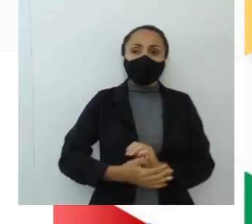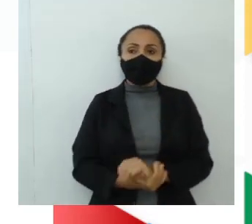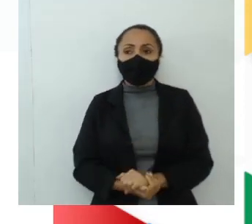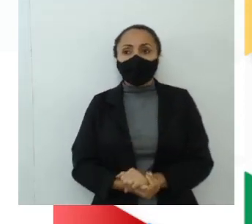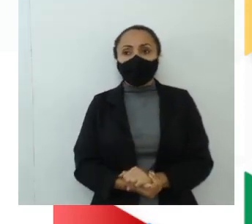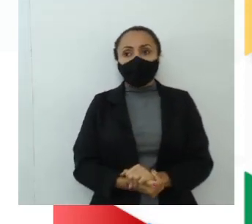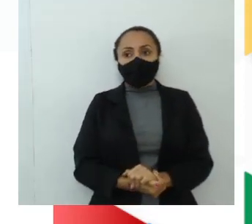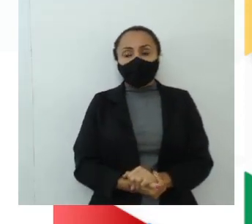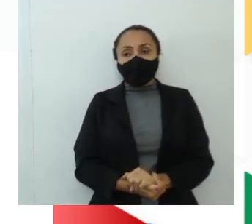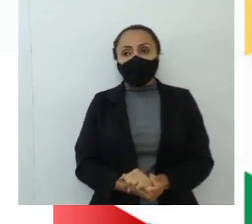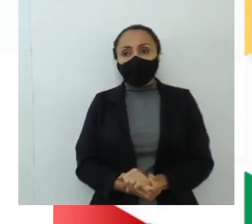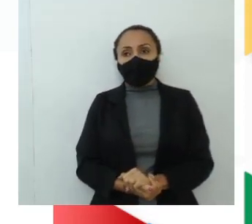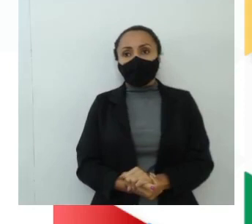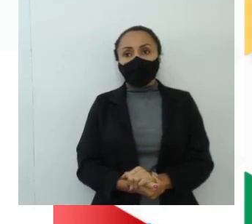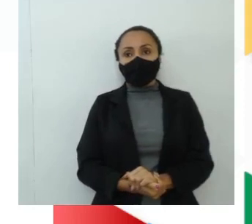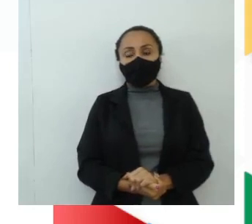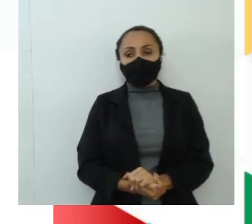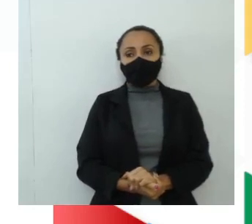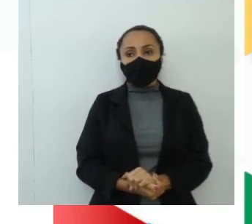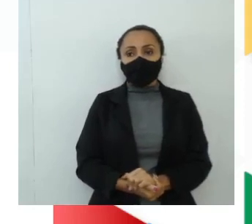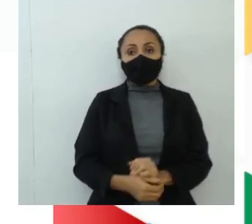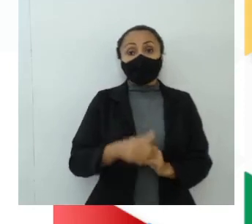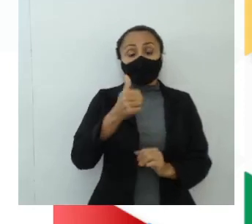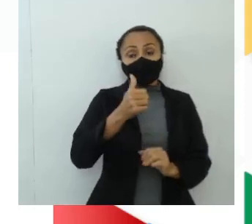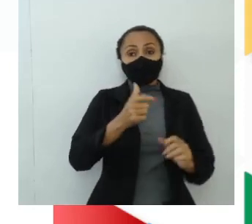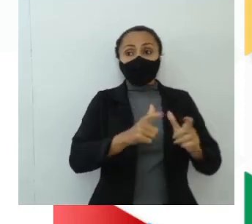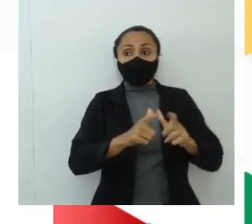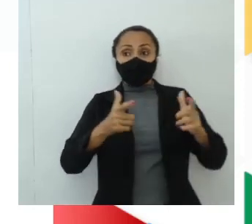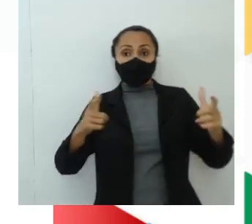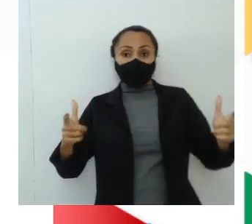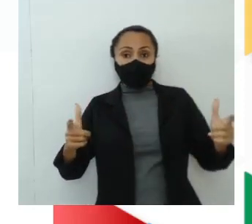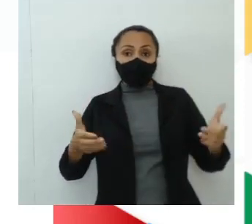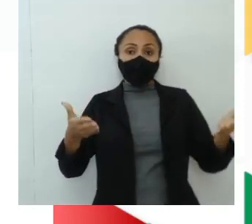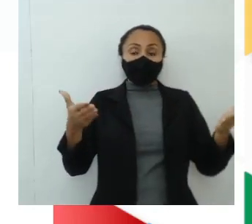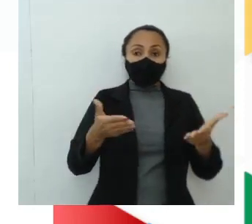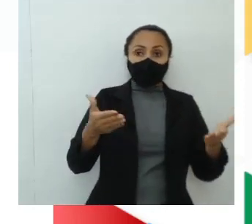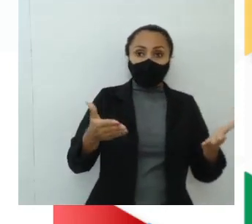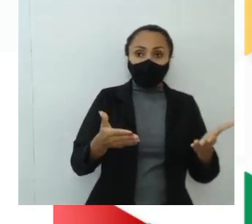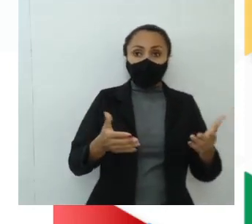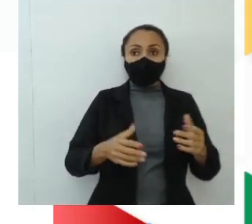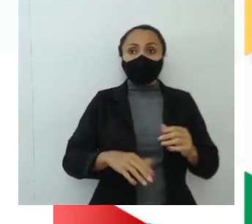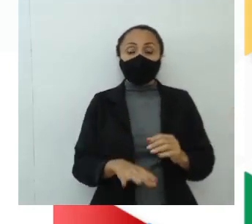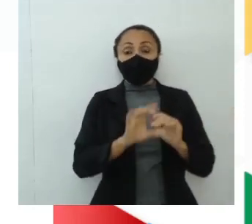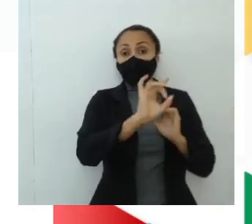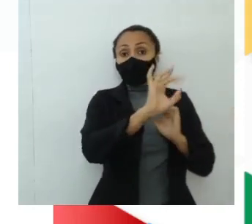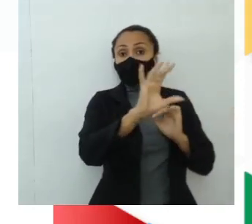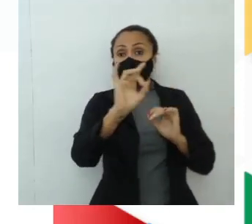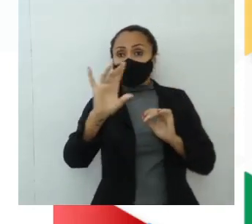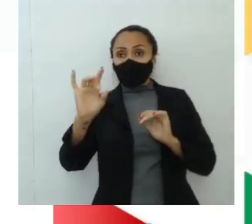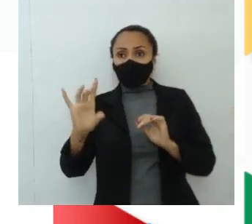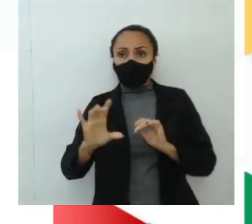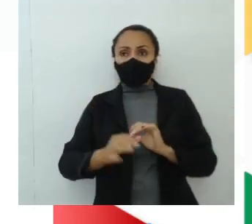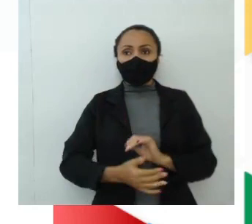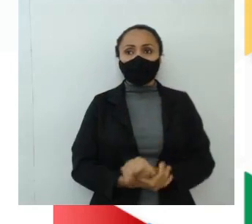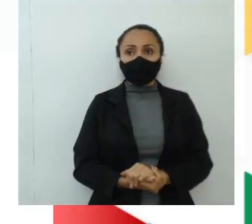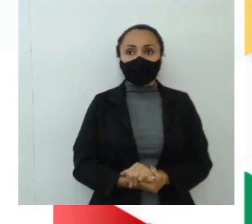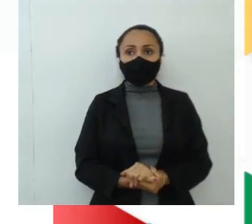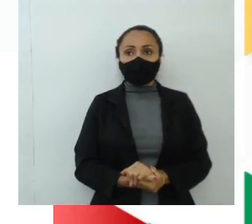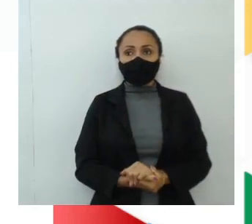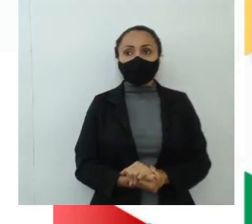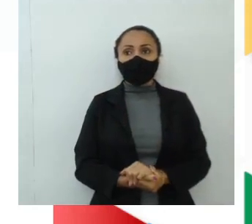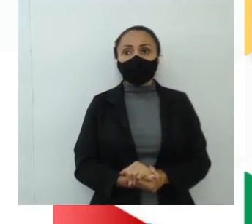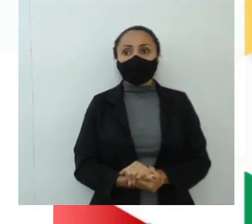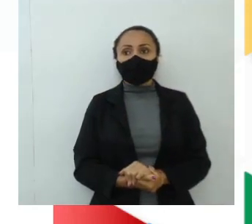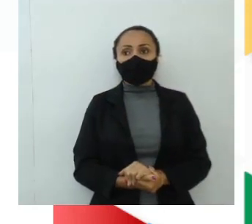já vai adiantar. Primeiro foi ampliação, agora a gente vai trabalhar cada um desse item, daí do